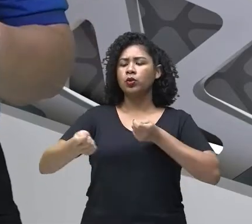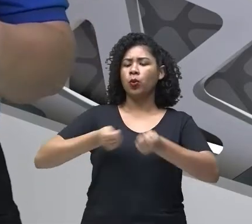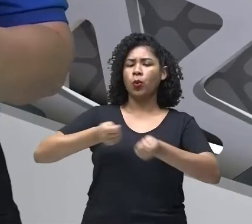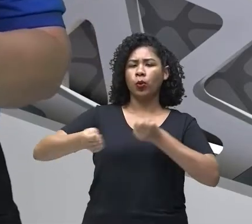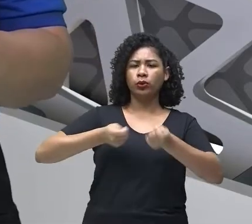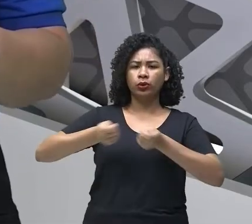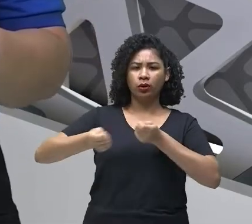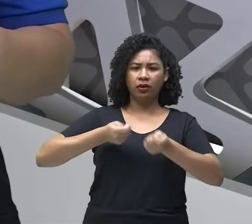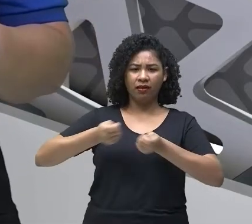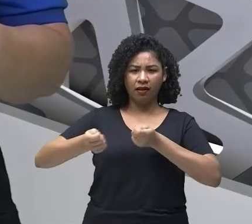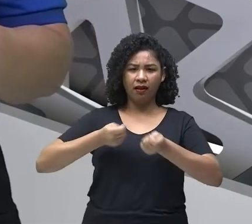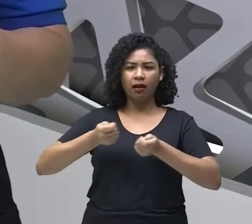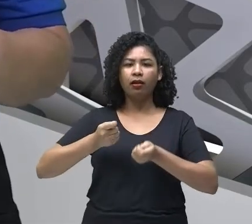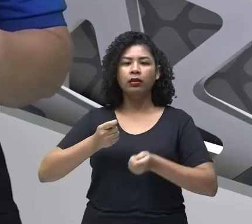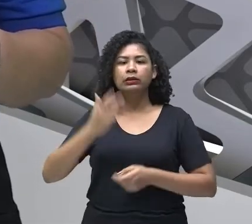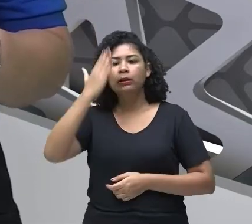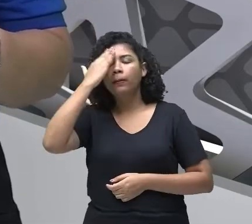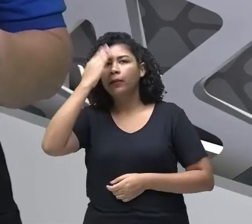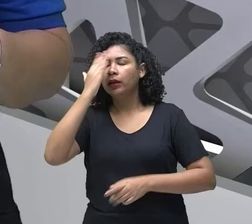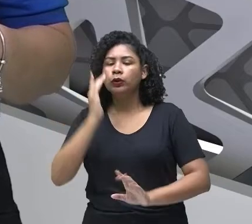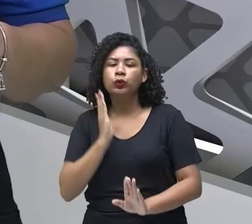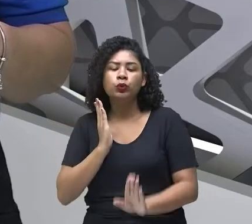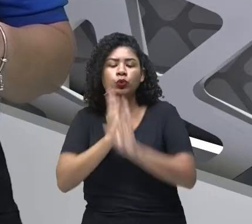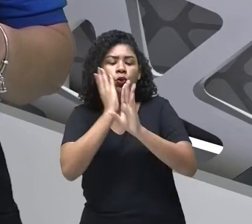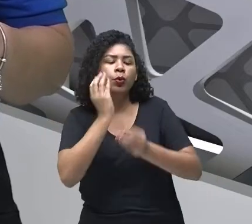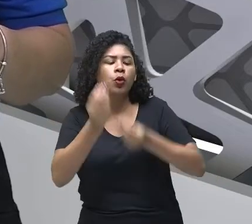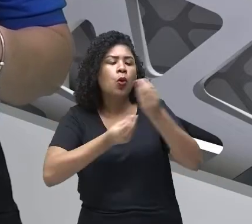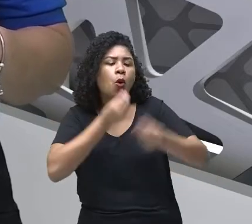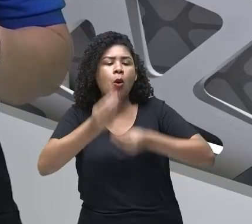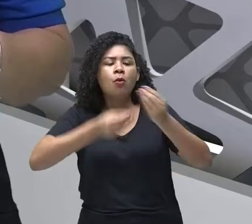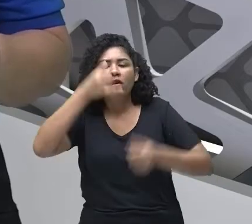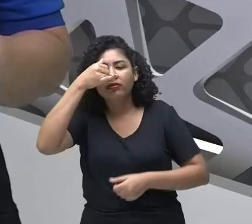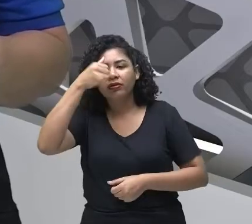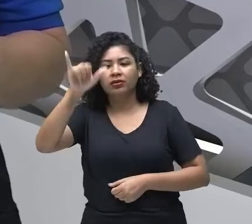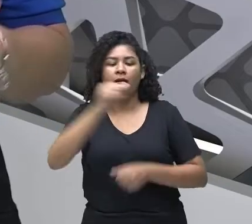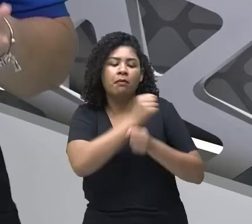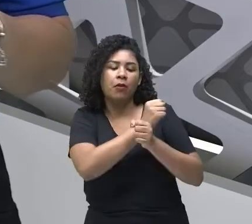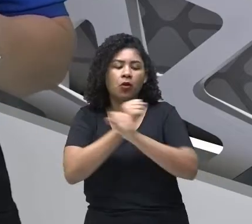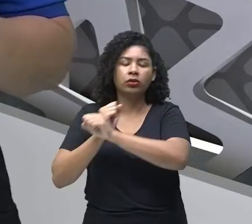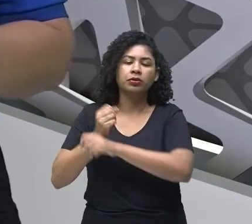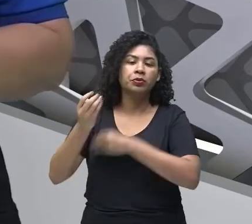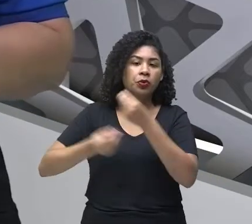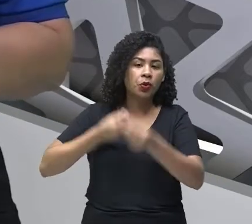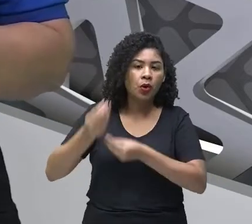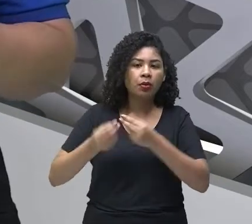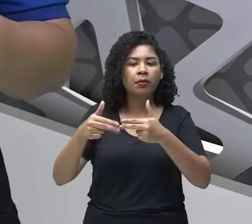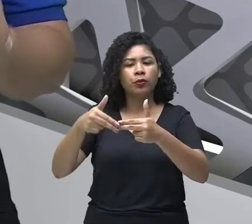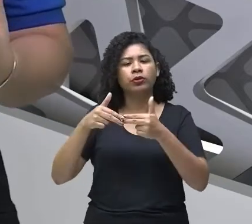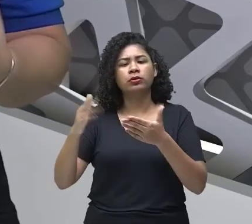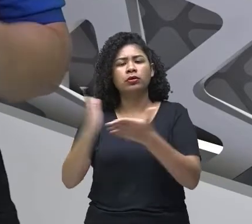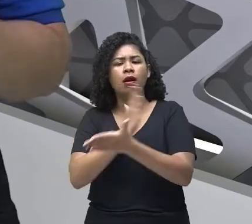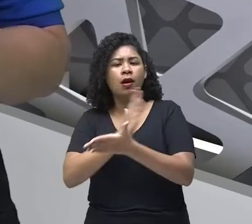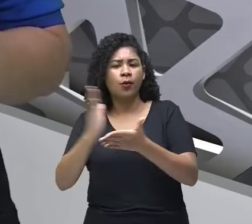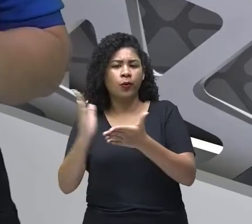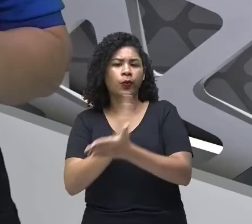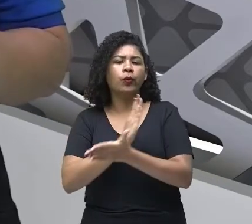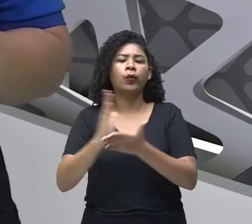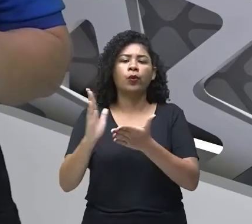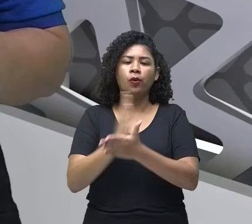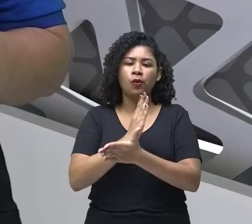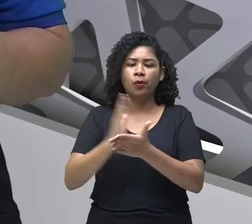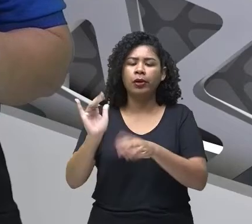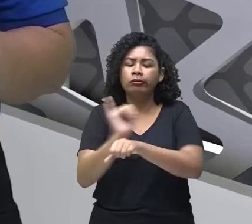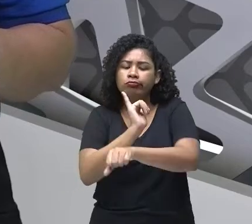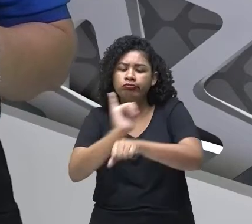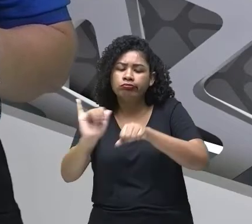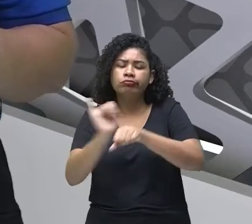até que se descubra efetivamente uma forma de combatê-la, algumas medidas são